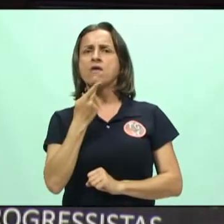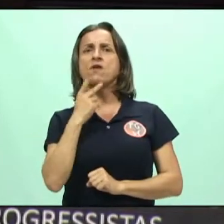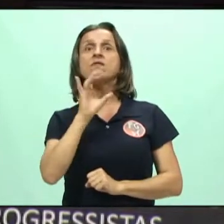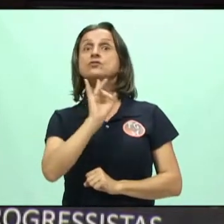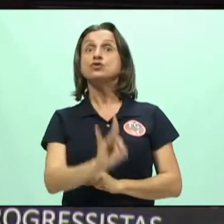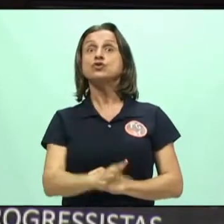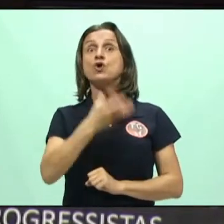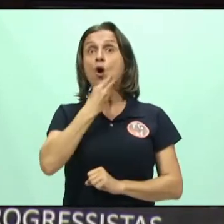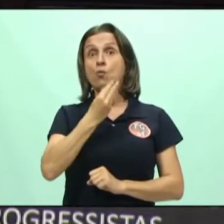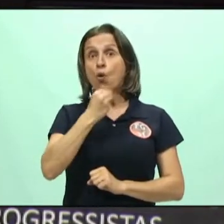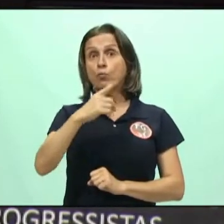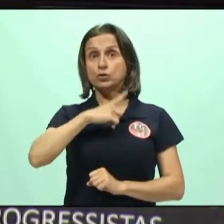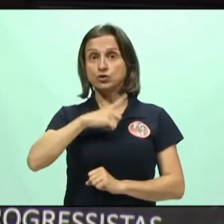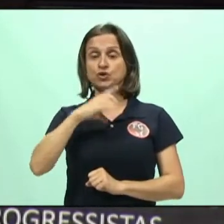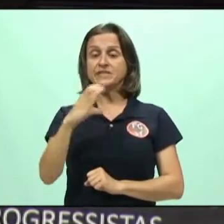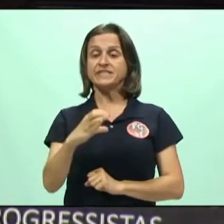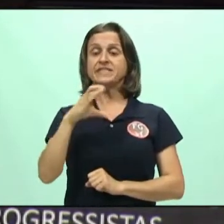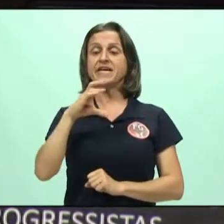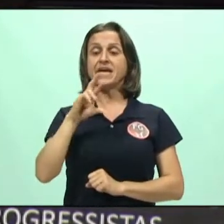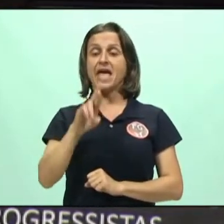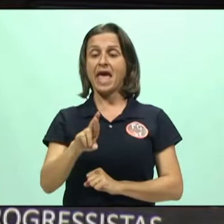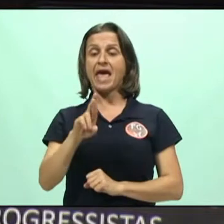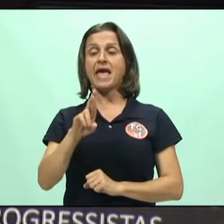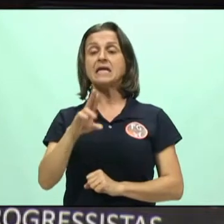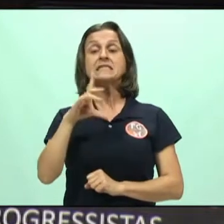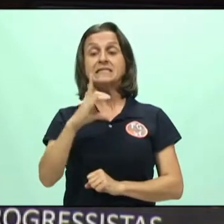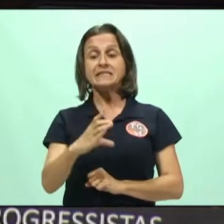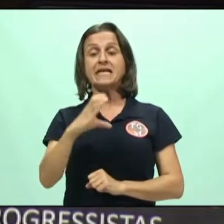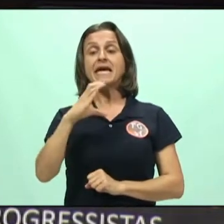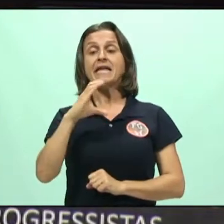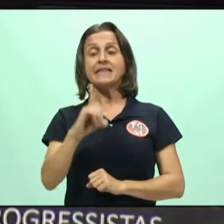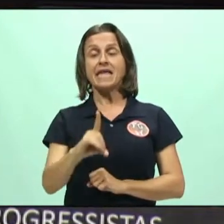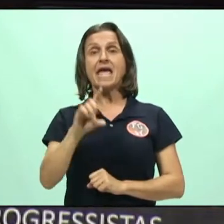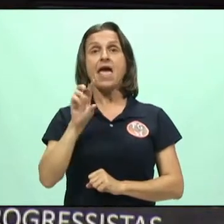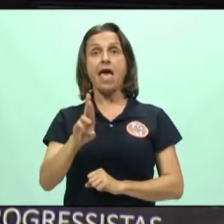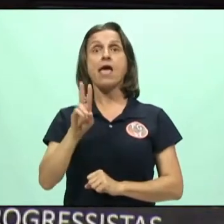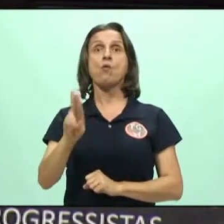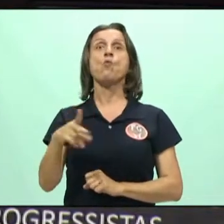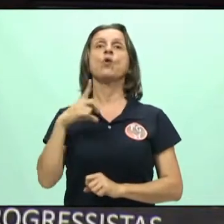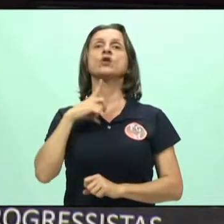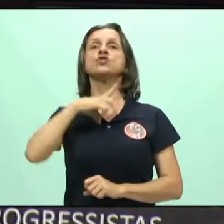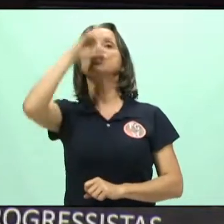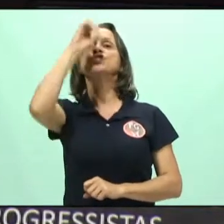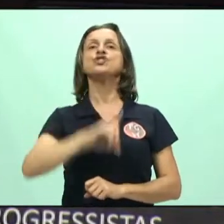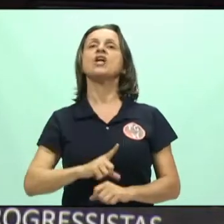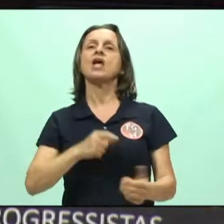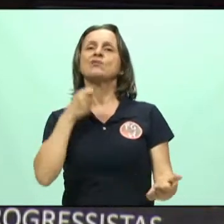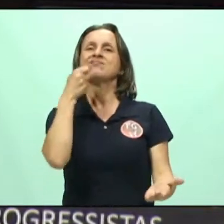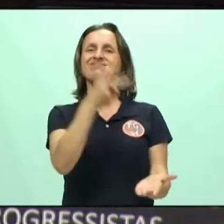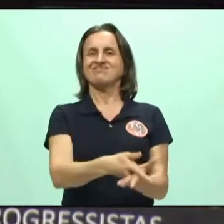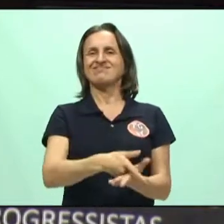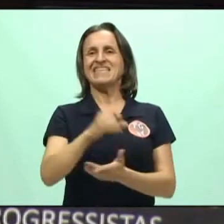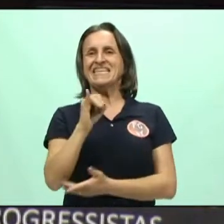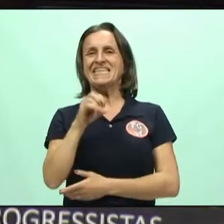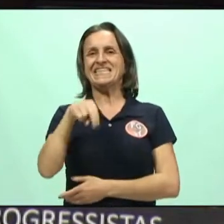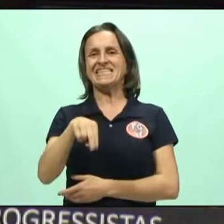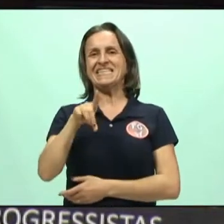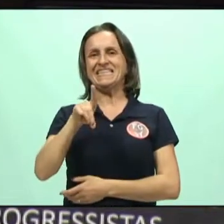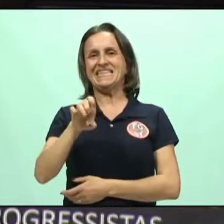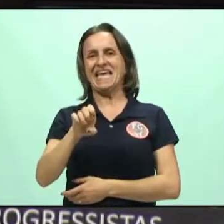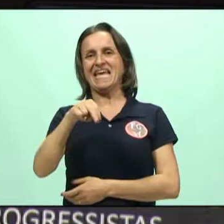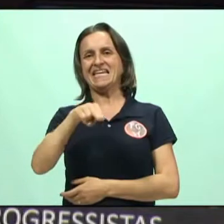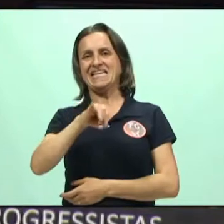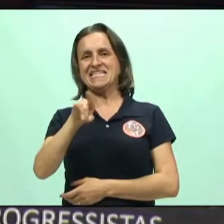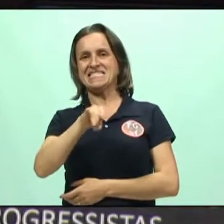o cara que tinha cdru que está registrado sru que tem o direito à indenização Entretanto a gente sabe como é que é o movimento